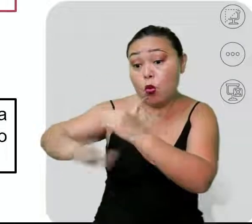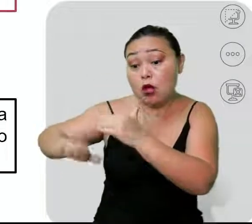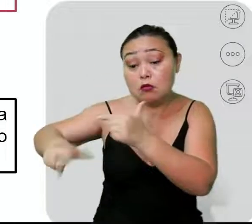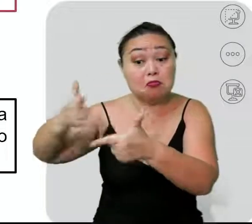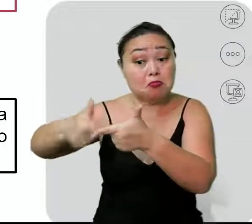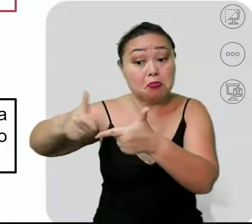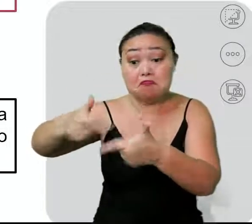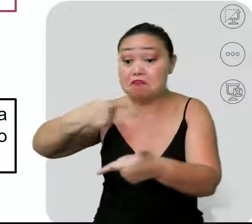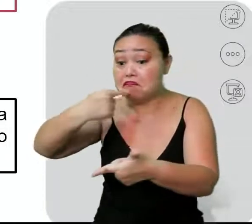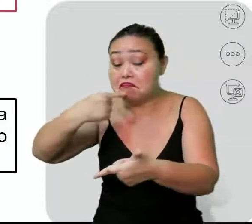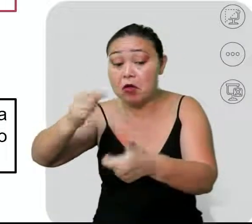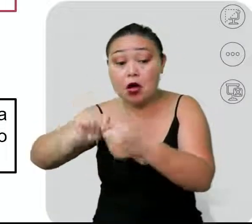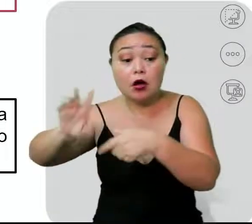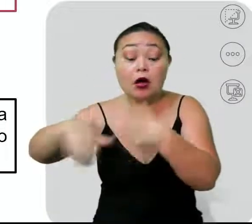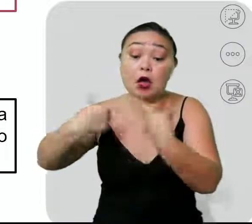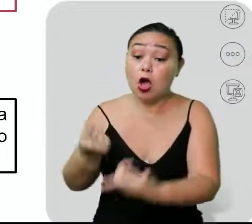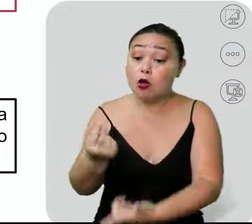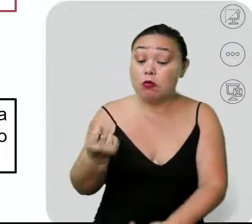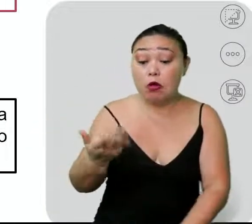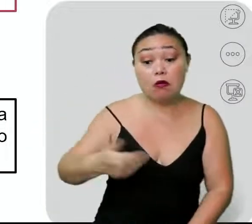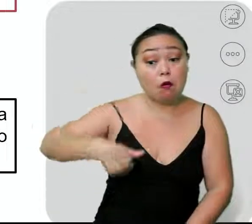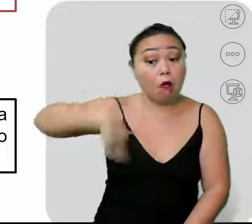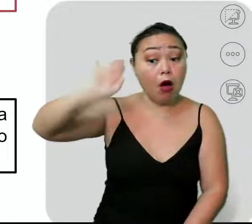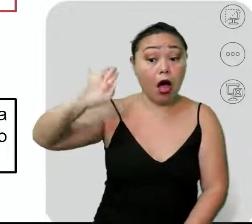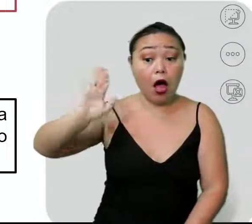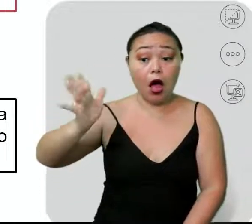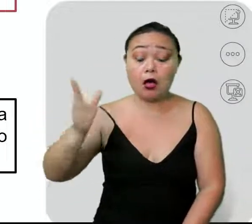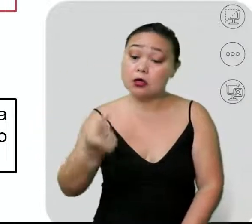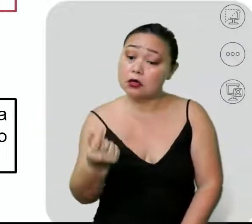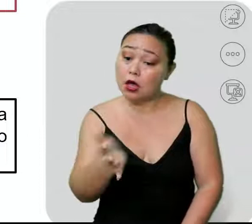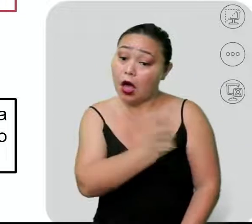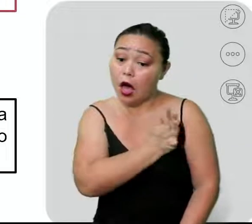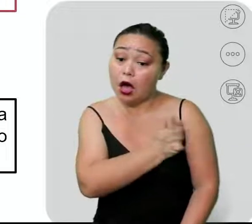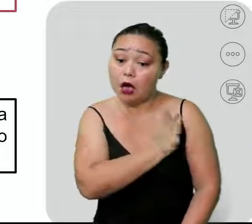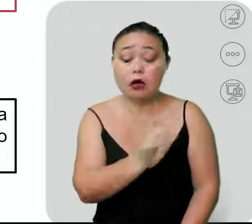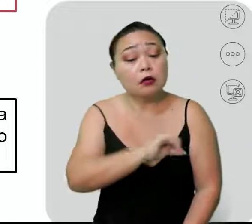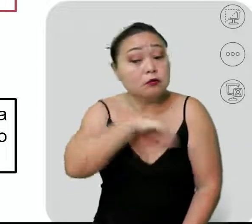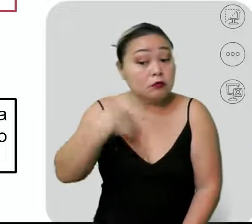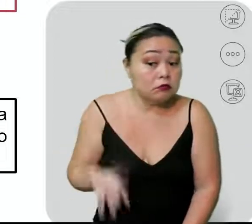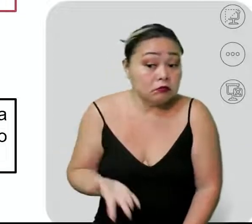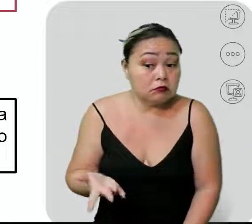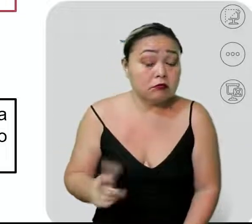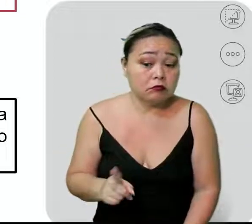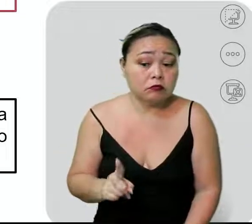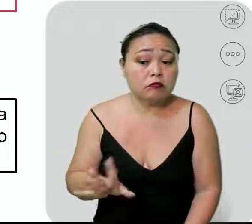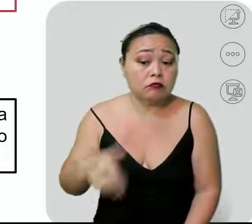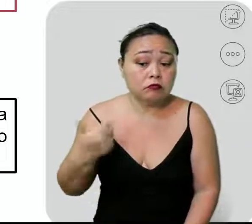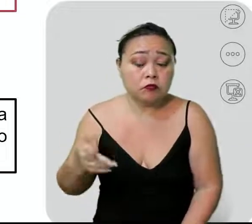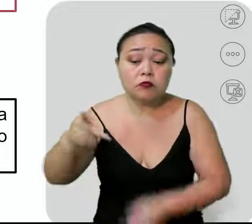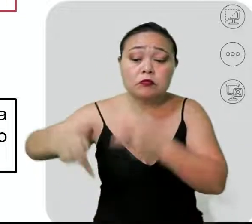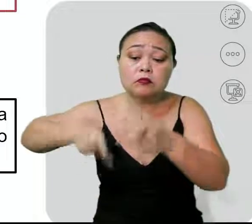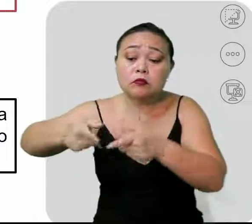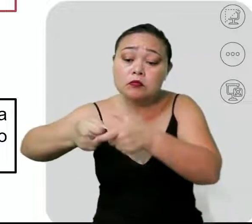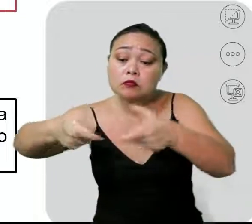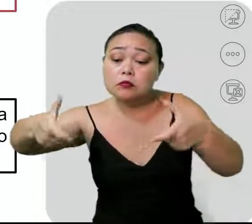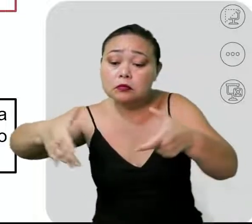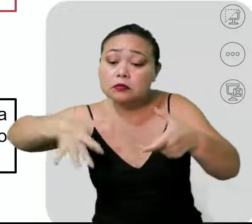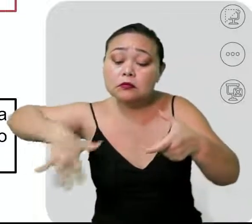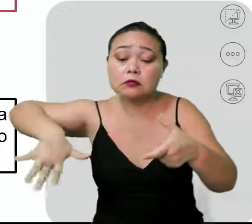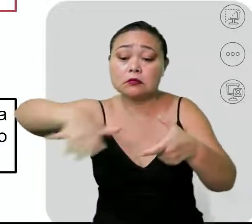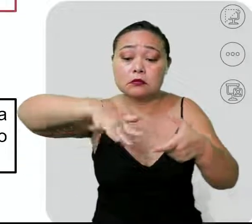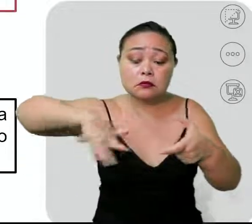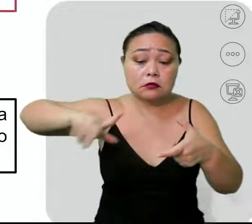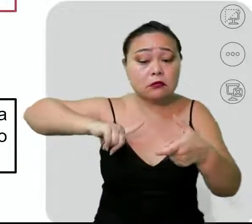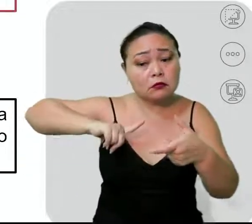vocês se não tem terra para plantar a minha esposa que tem não estou plantando então a população está crescendo